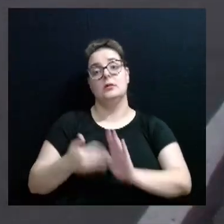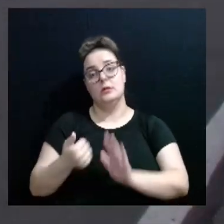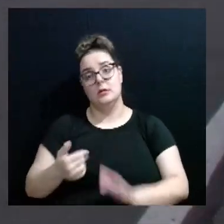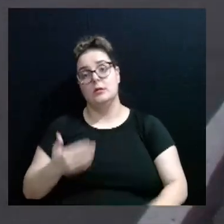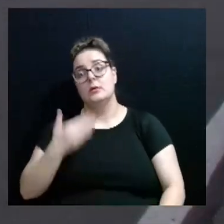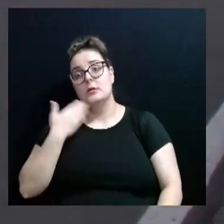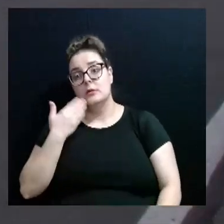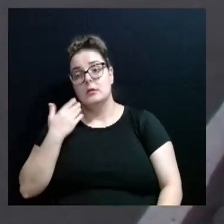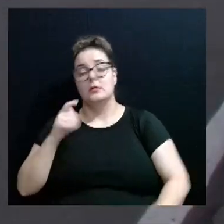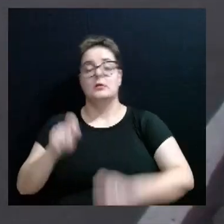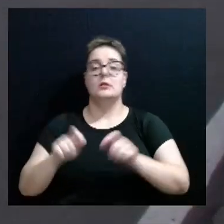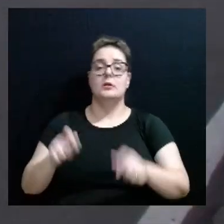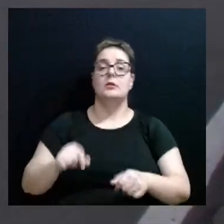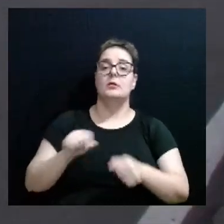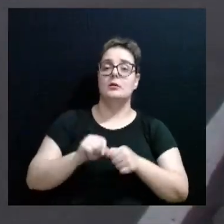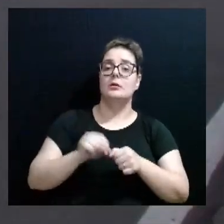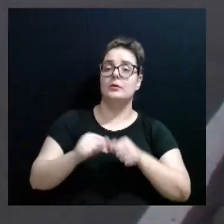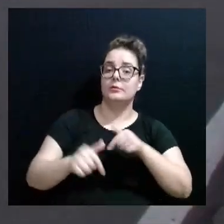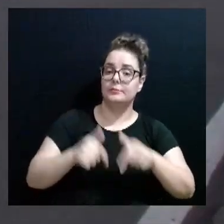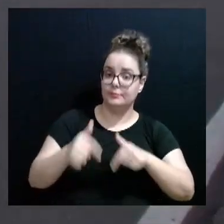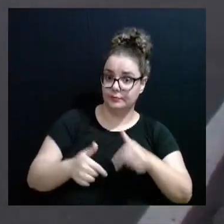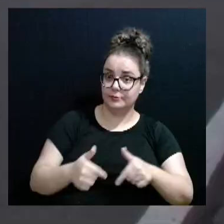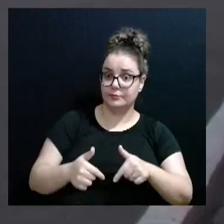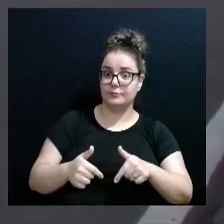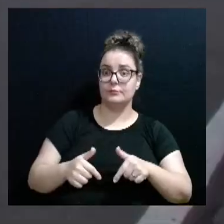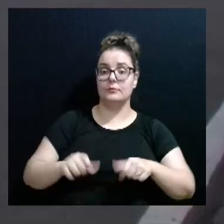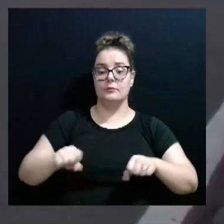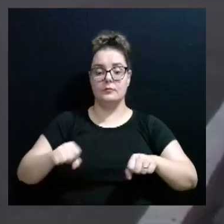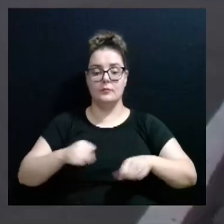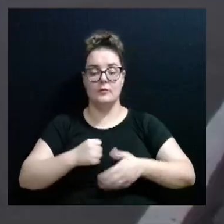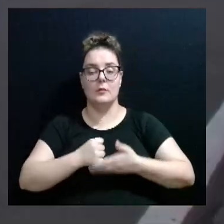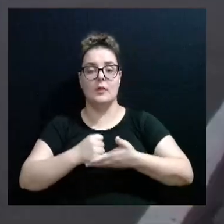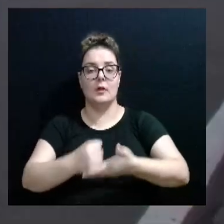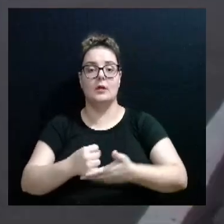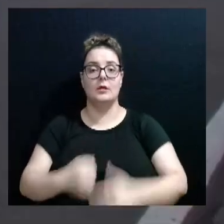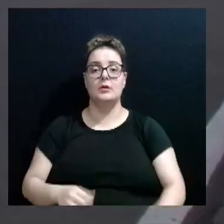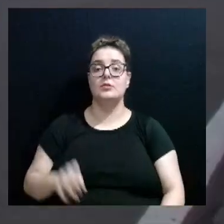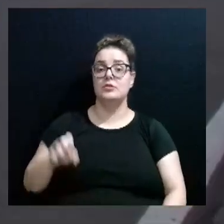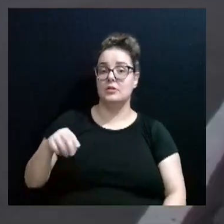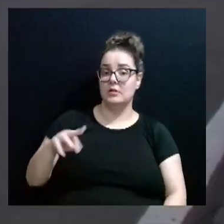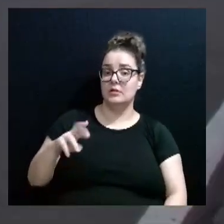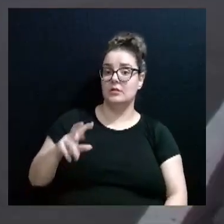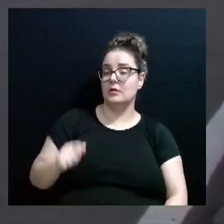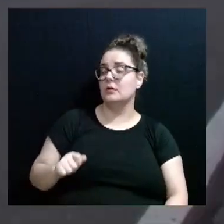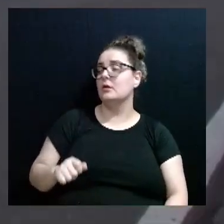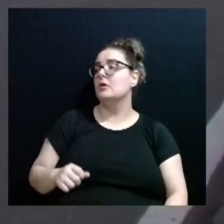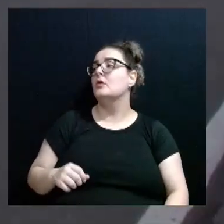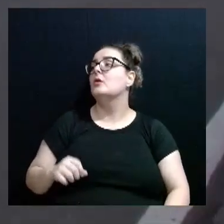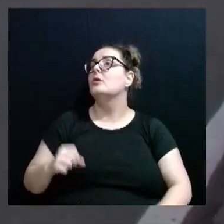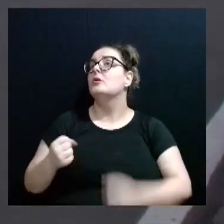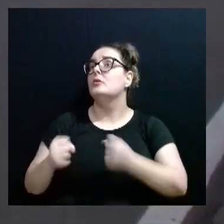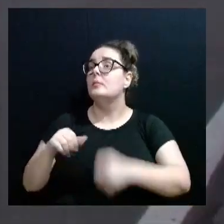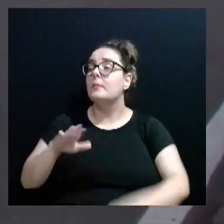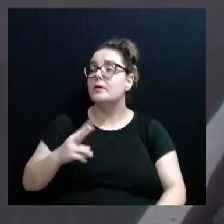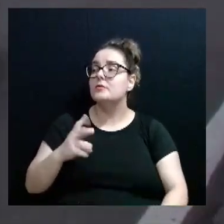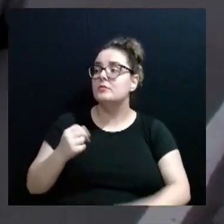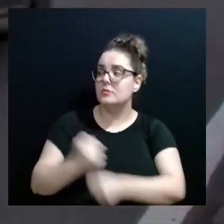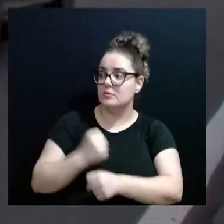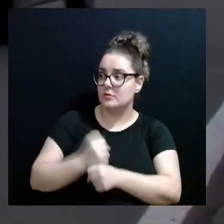que fazem os trabalhos de transporte e entregas. E os veículos fabricados há mais de 20 anos no estado de São Paulo também estão isentos, né?